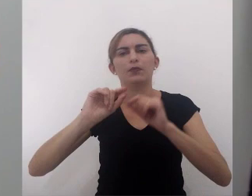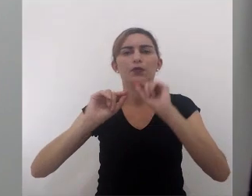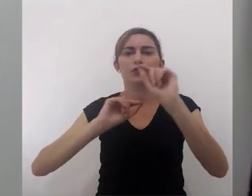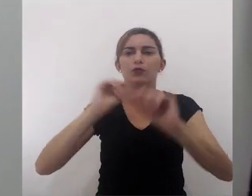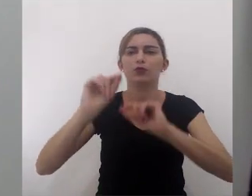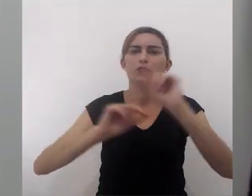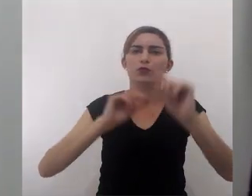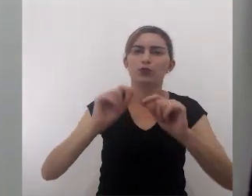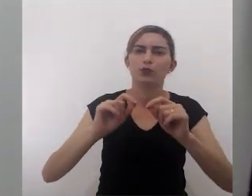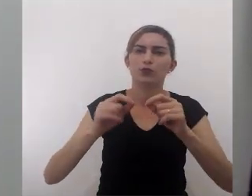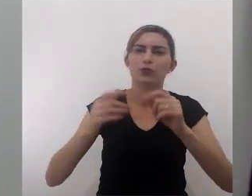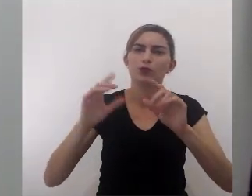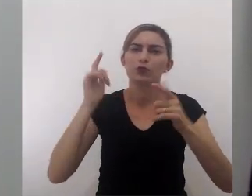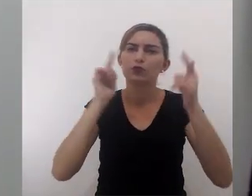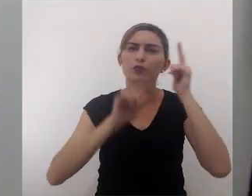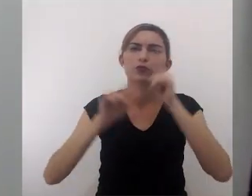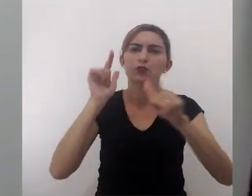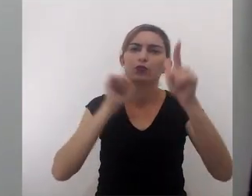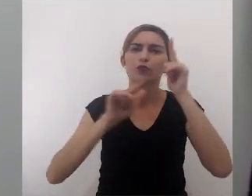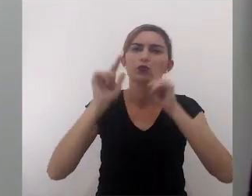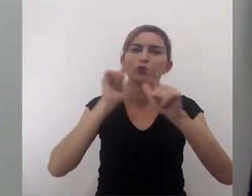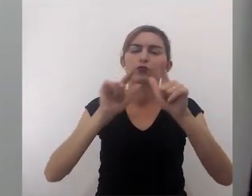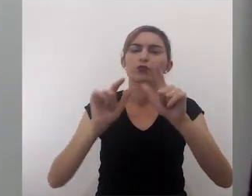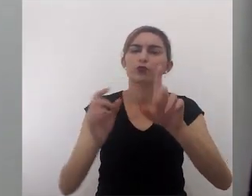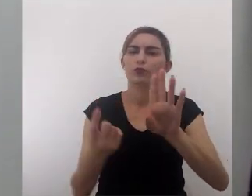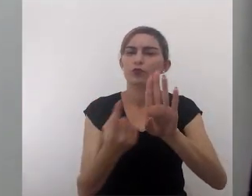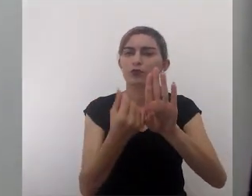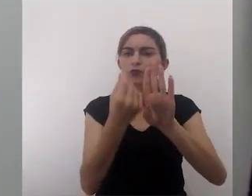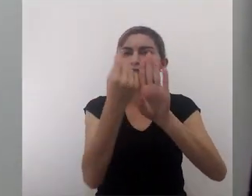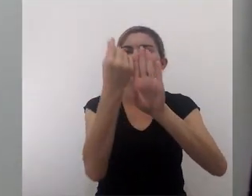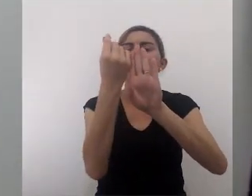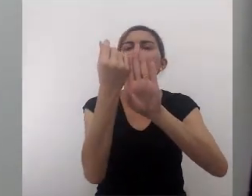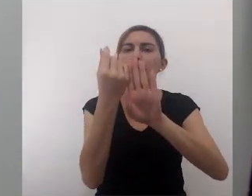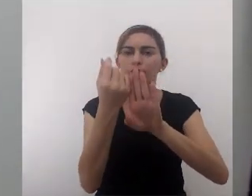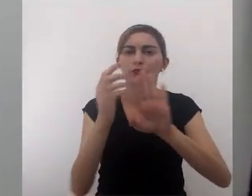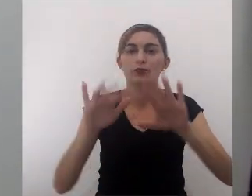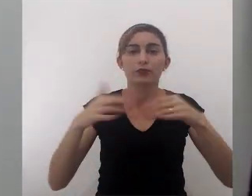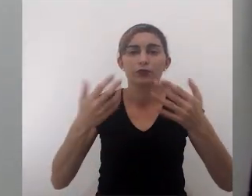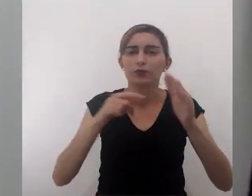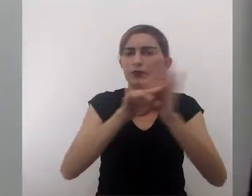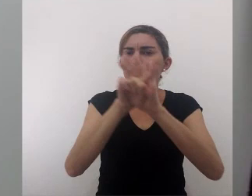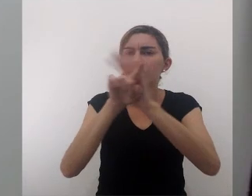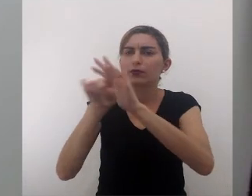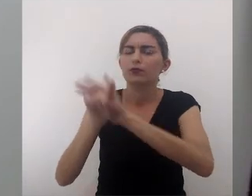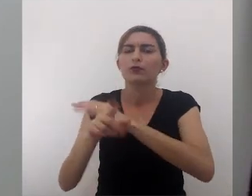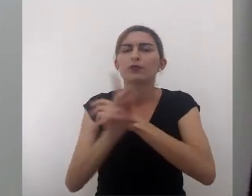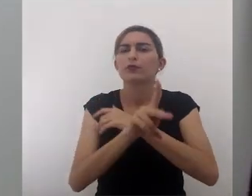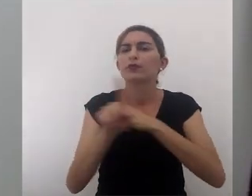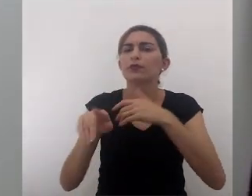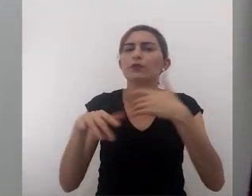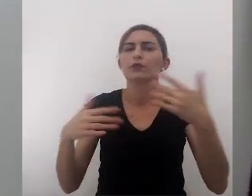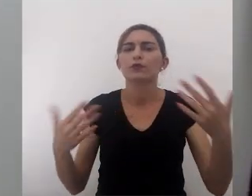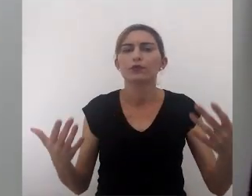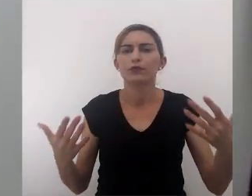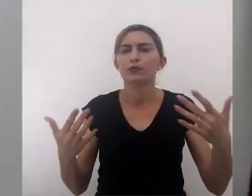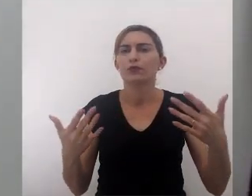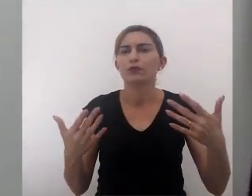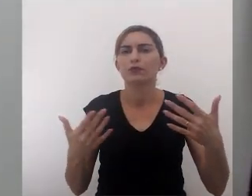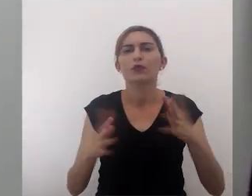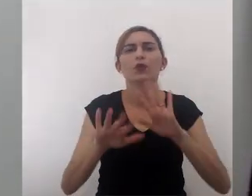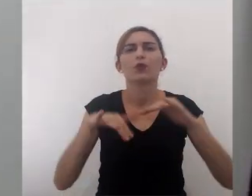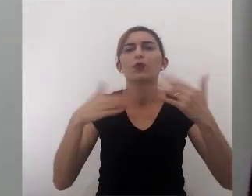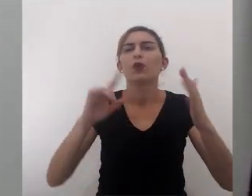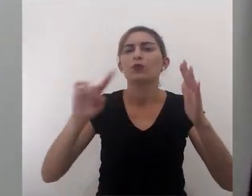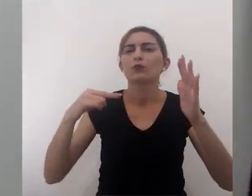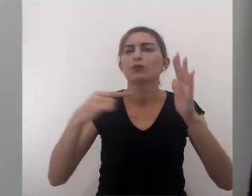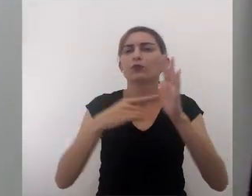quê? As conquistas burguesas. Então, se perguntar, professor, qual